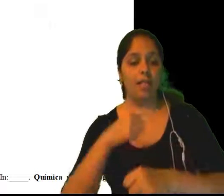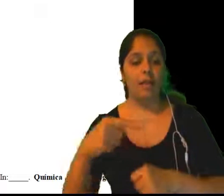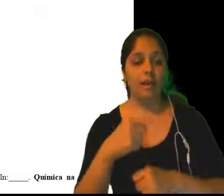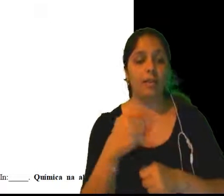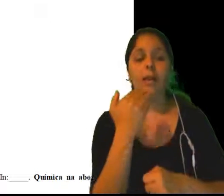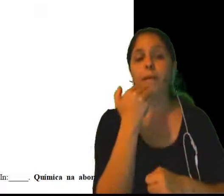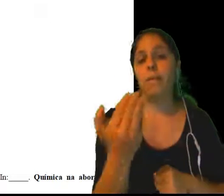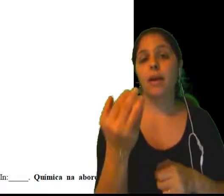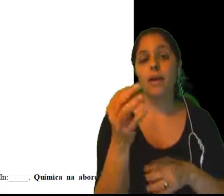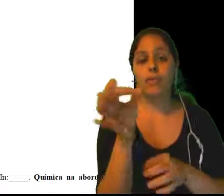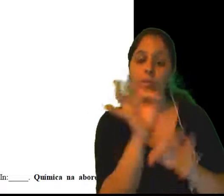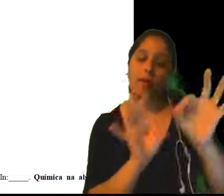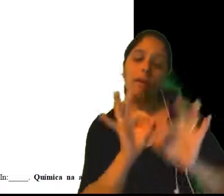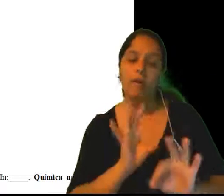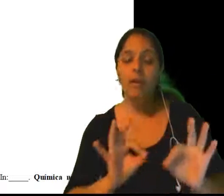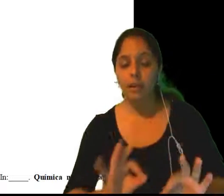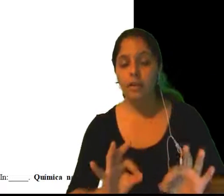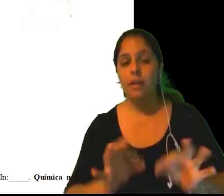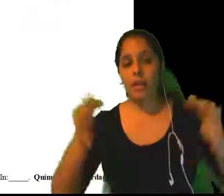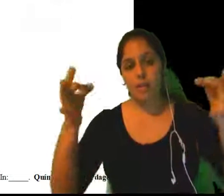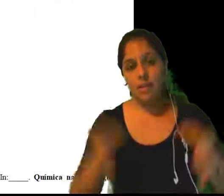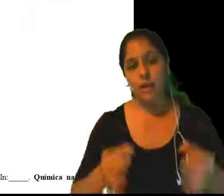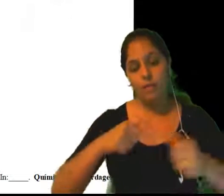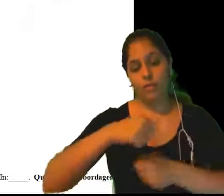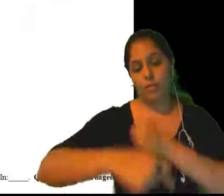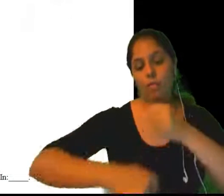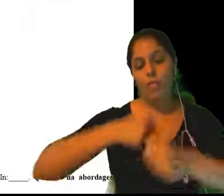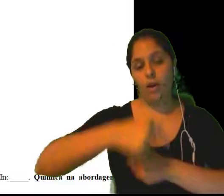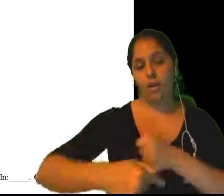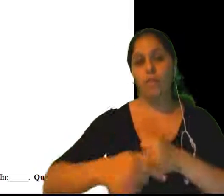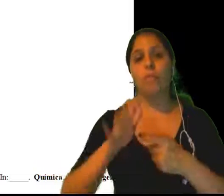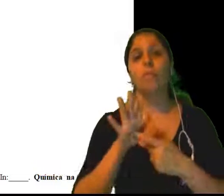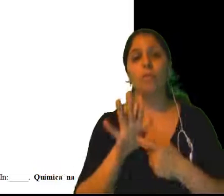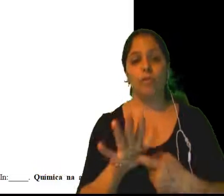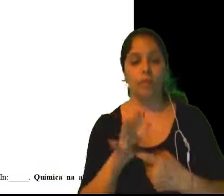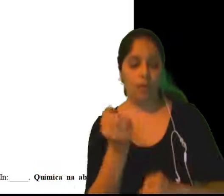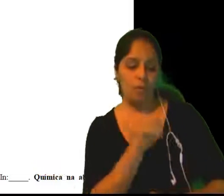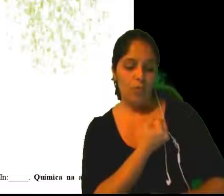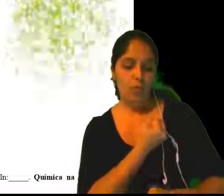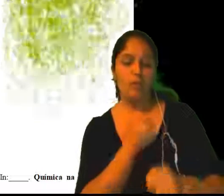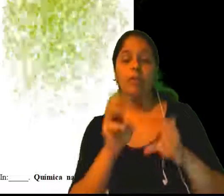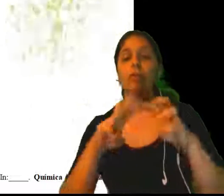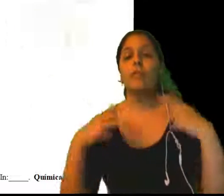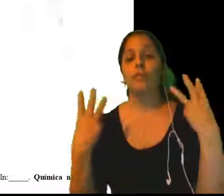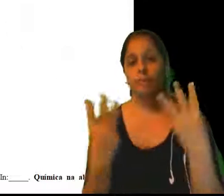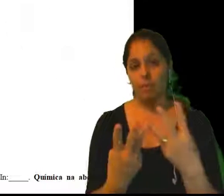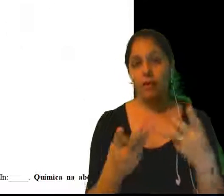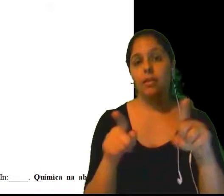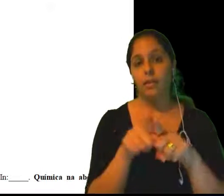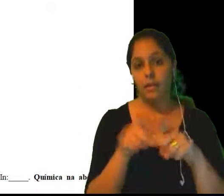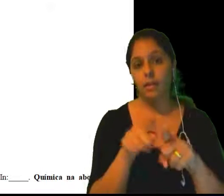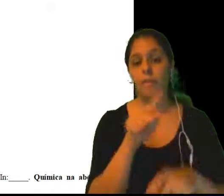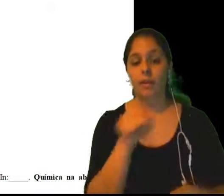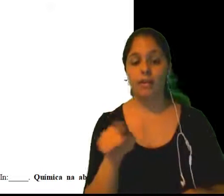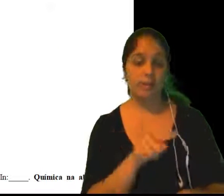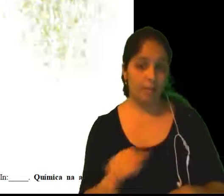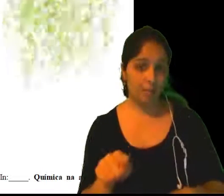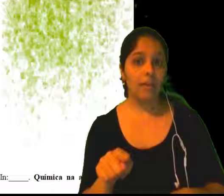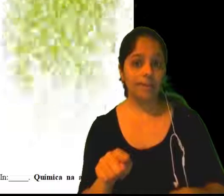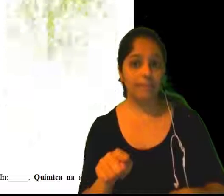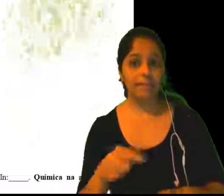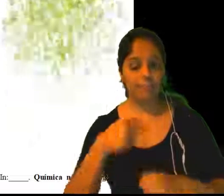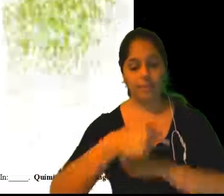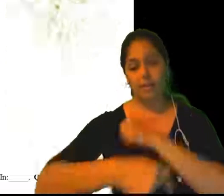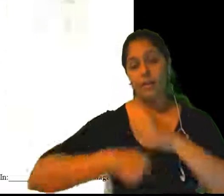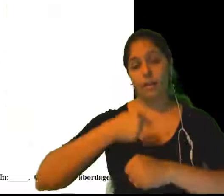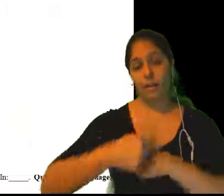elétrons, e pede para representarmos corretamente esse átomo, ou seja, mostrarmos o número de massa e o número